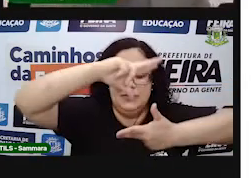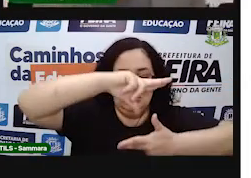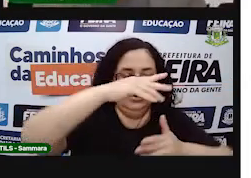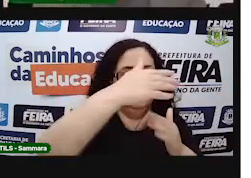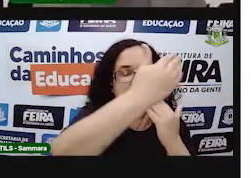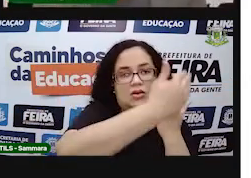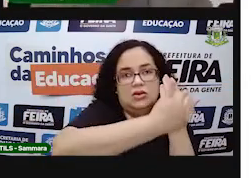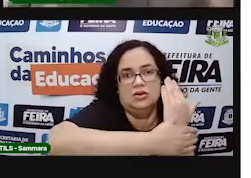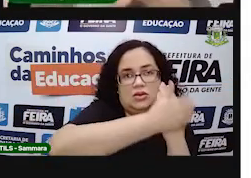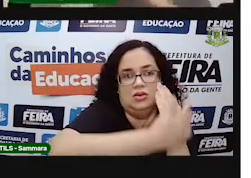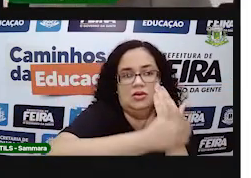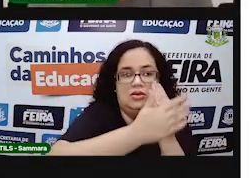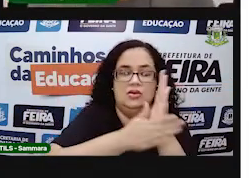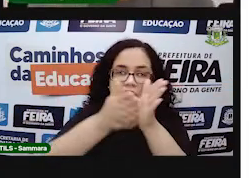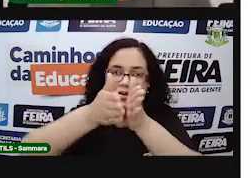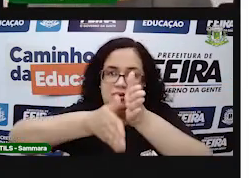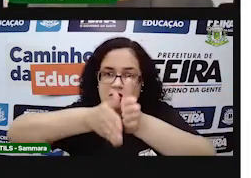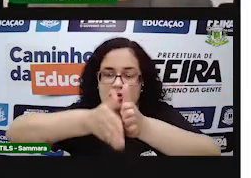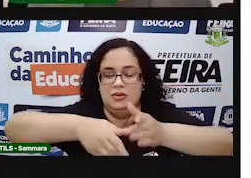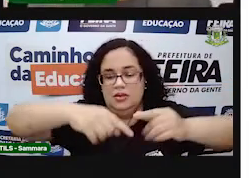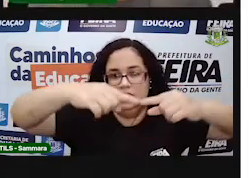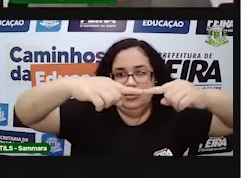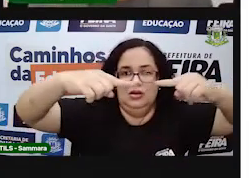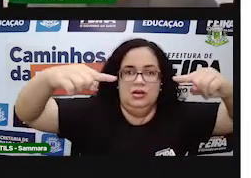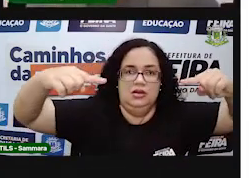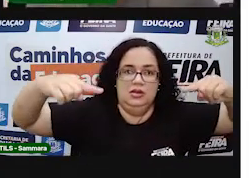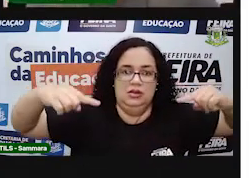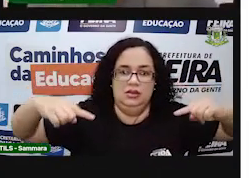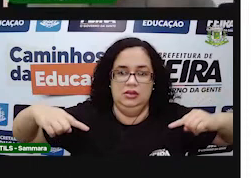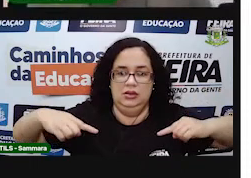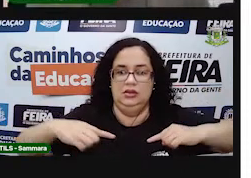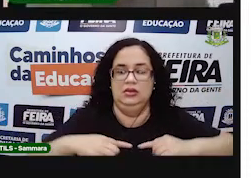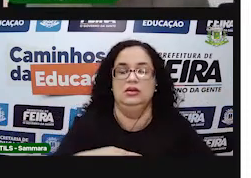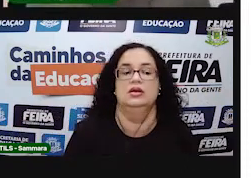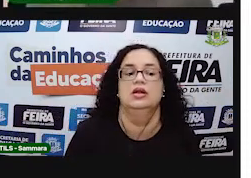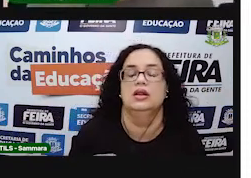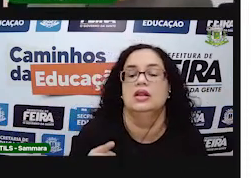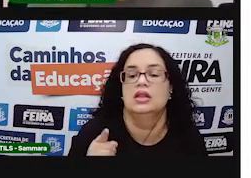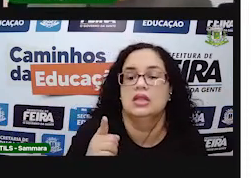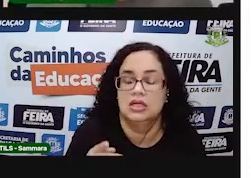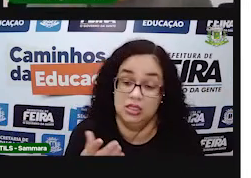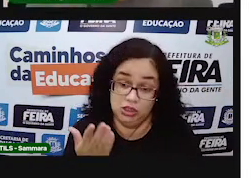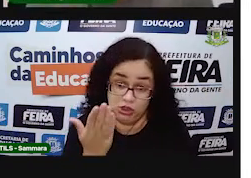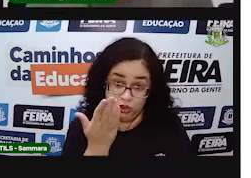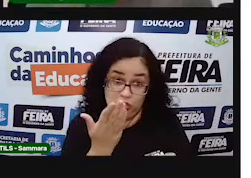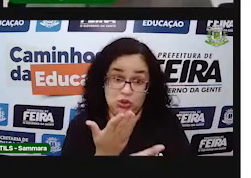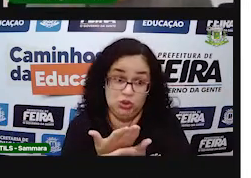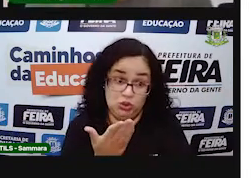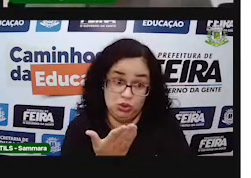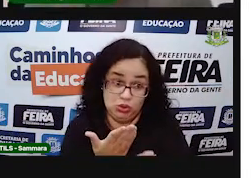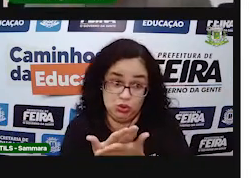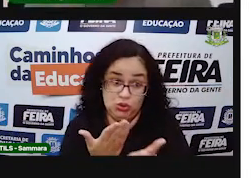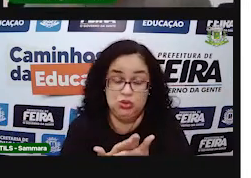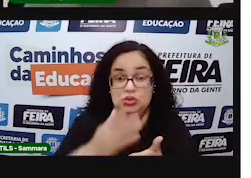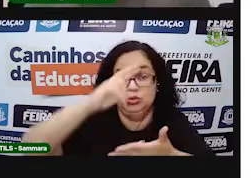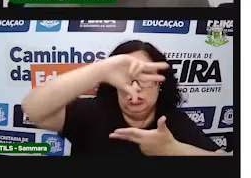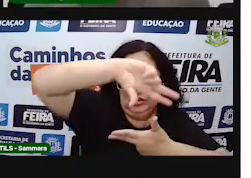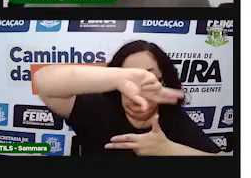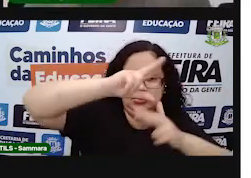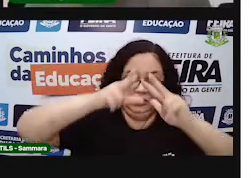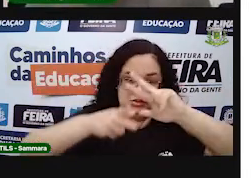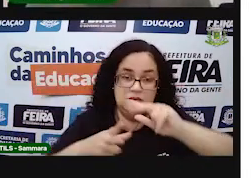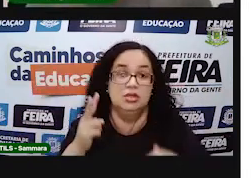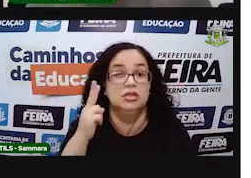são retângulos, são retangulares. Outro tipo de poliedro que a gente estuda e que a